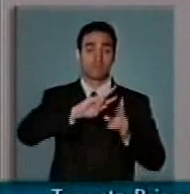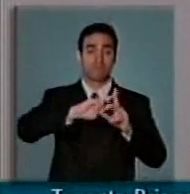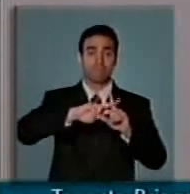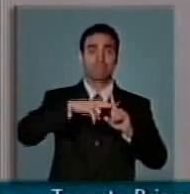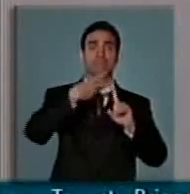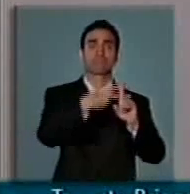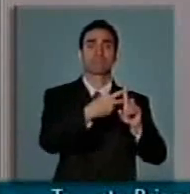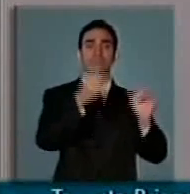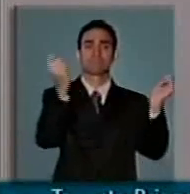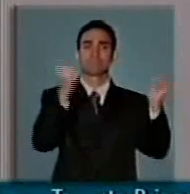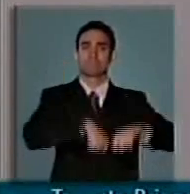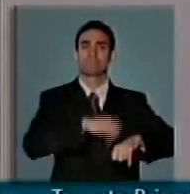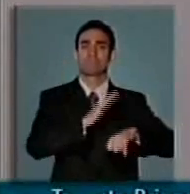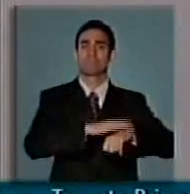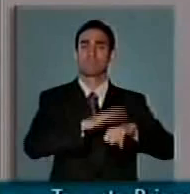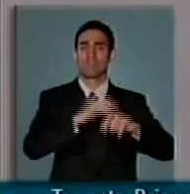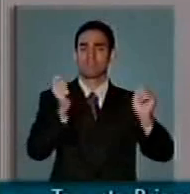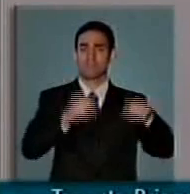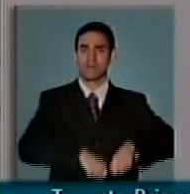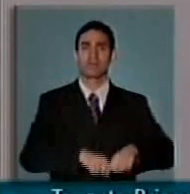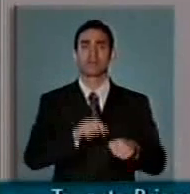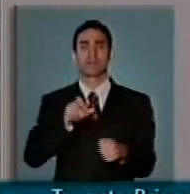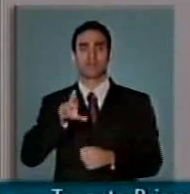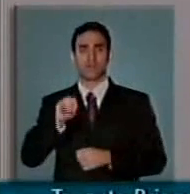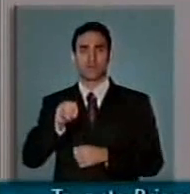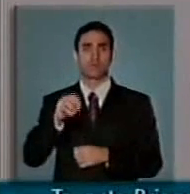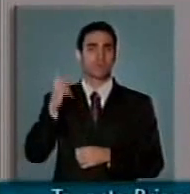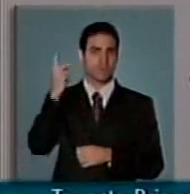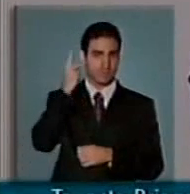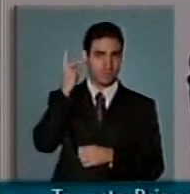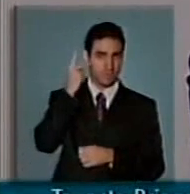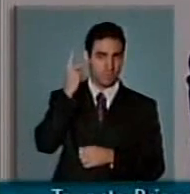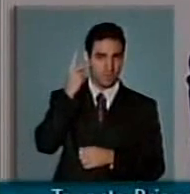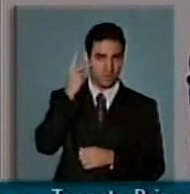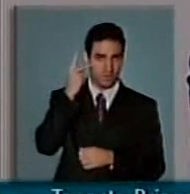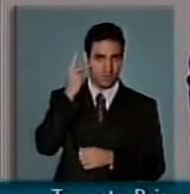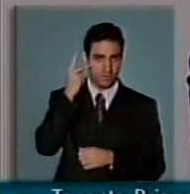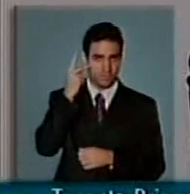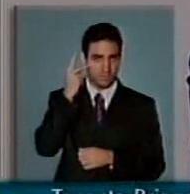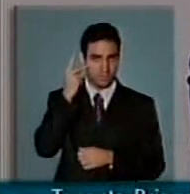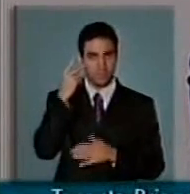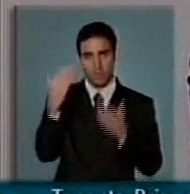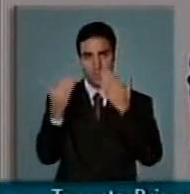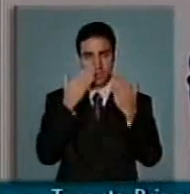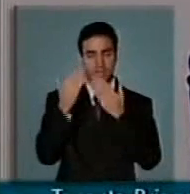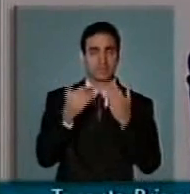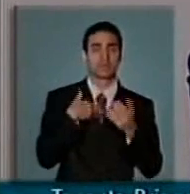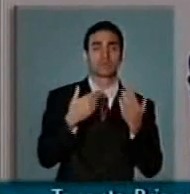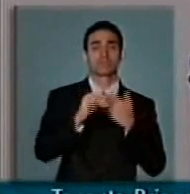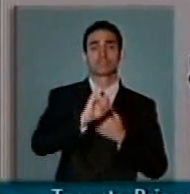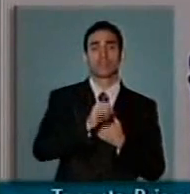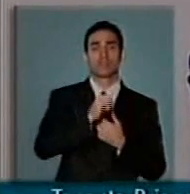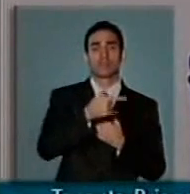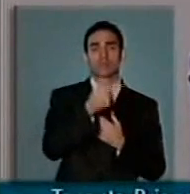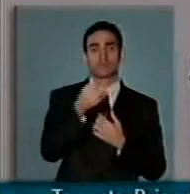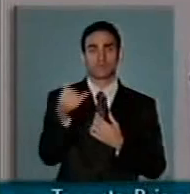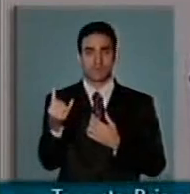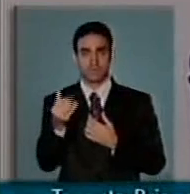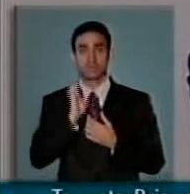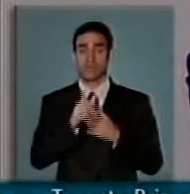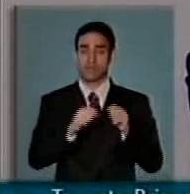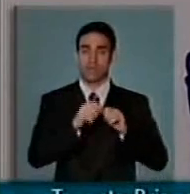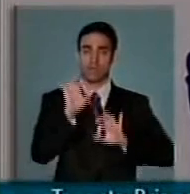da capacidade na área Rio e São Paulo do que nós tínhamos em janeiro de 2006. O planejamento está